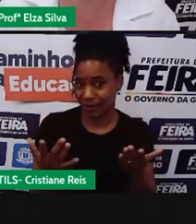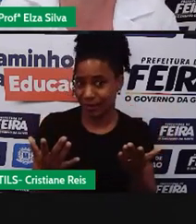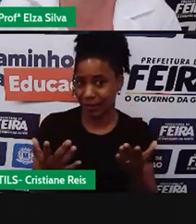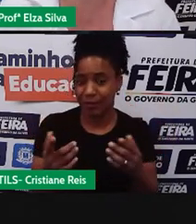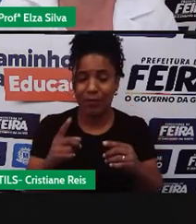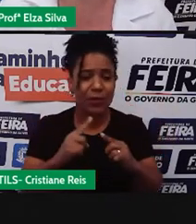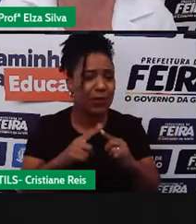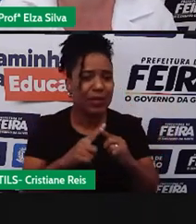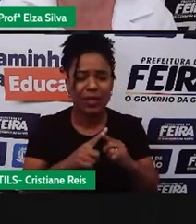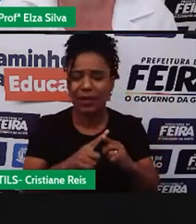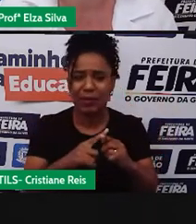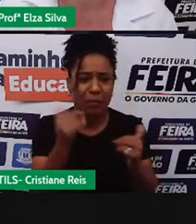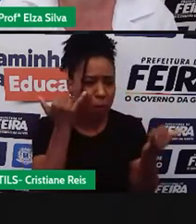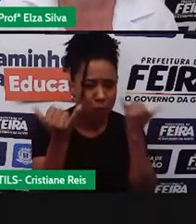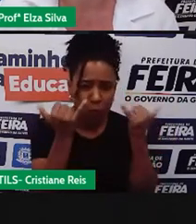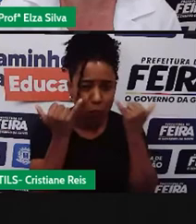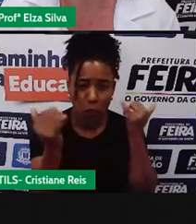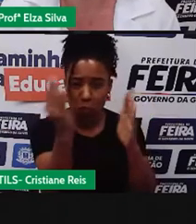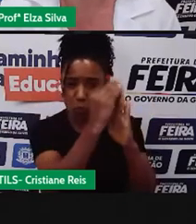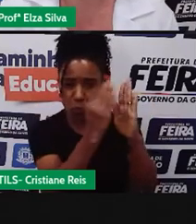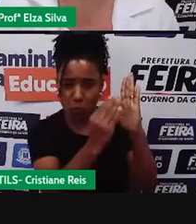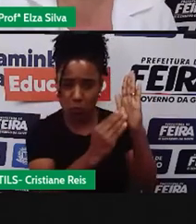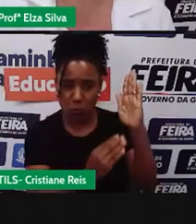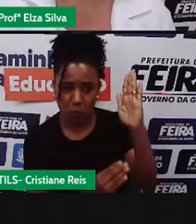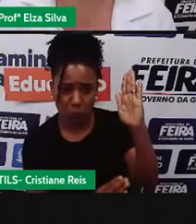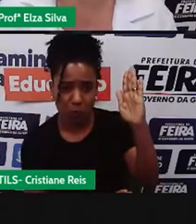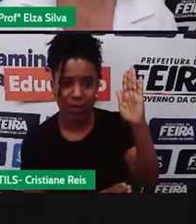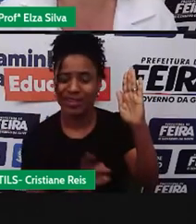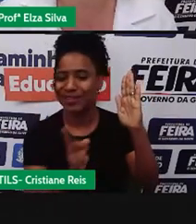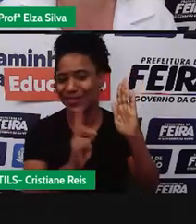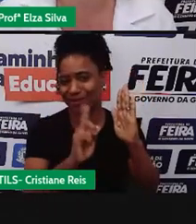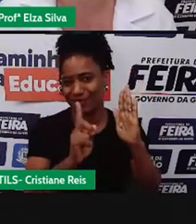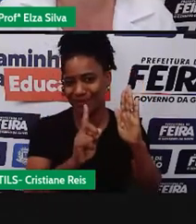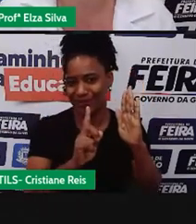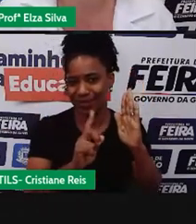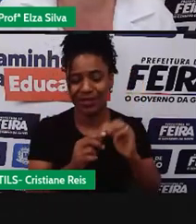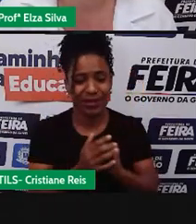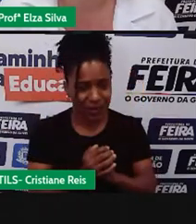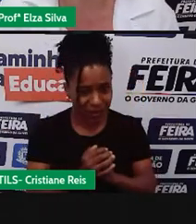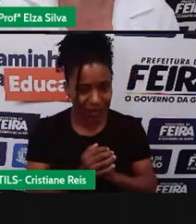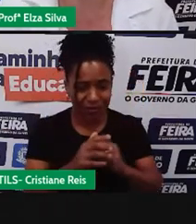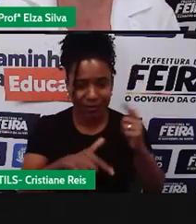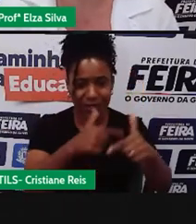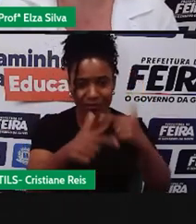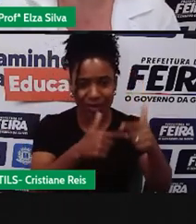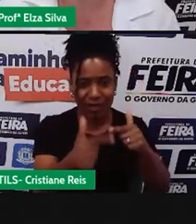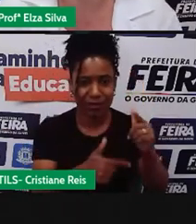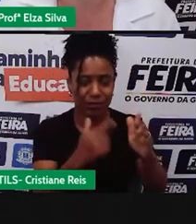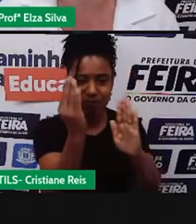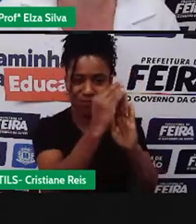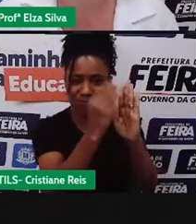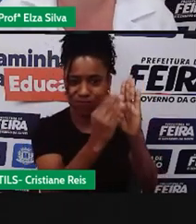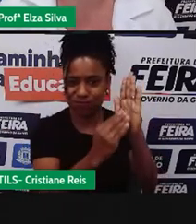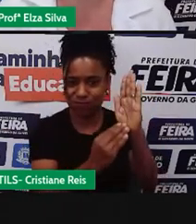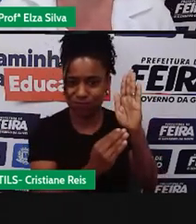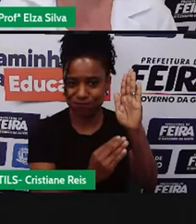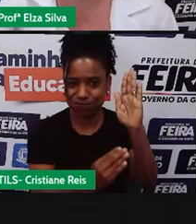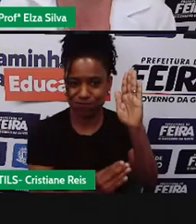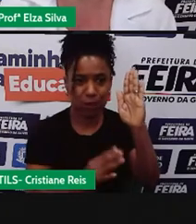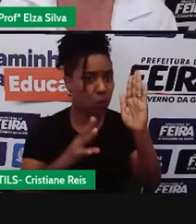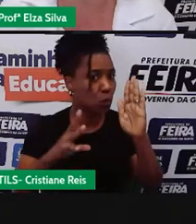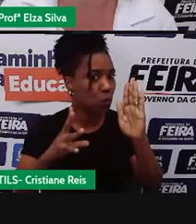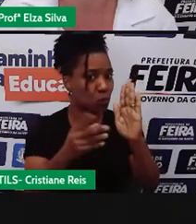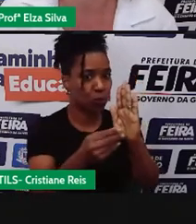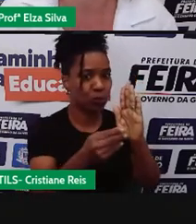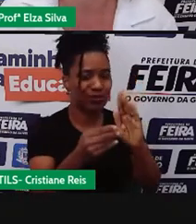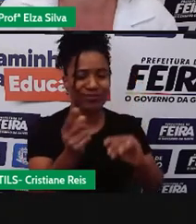está buscando um emprego, a pessoa quer saber os detalhes desse emprego. Mas esses detalhes não estão nos anúncios.